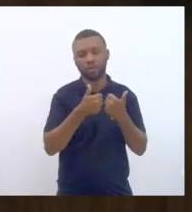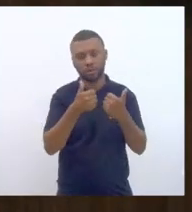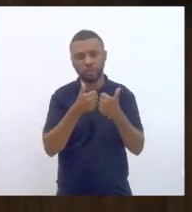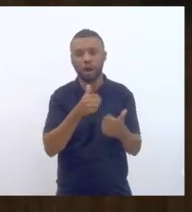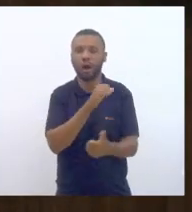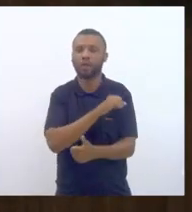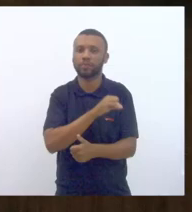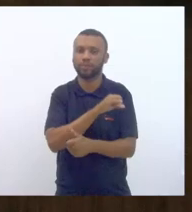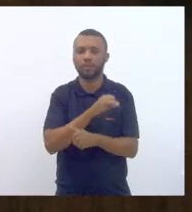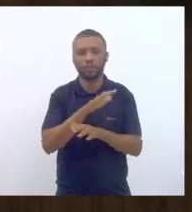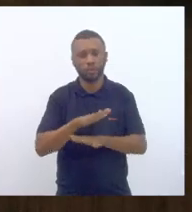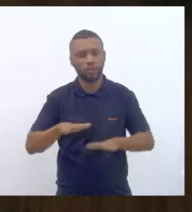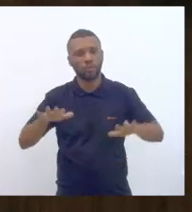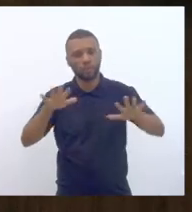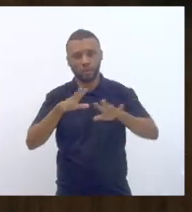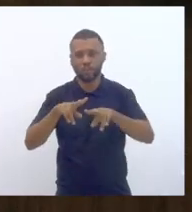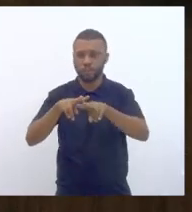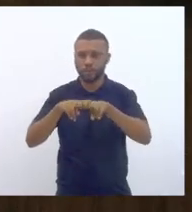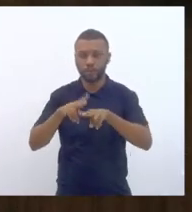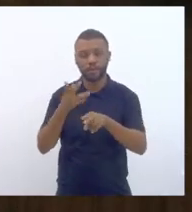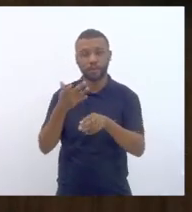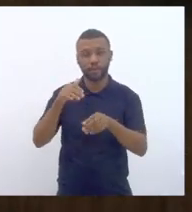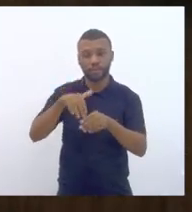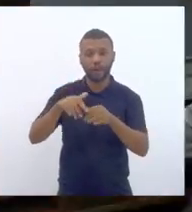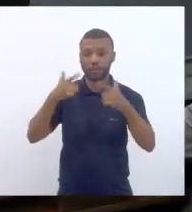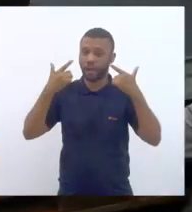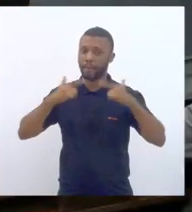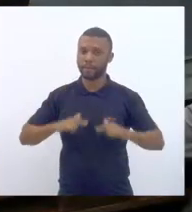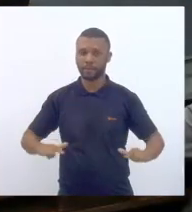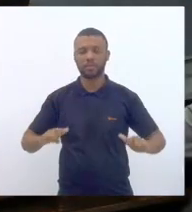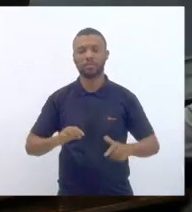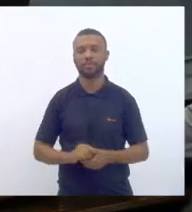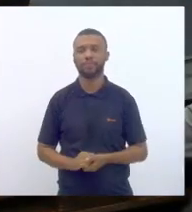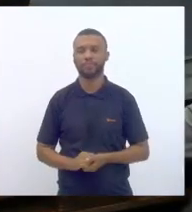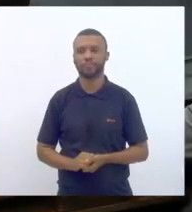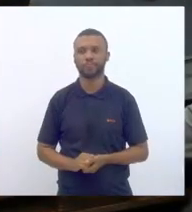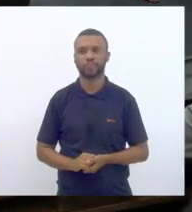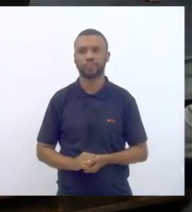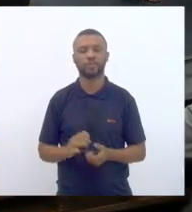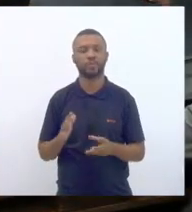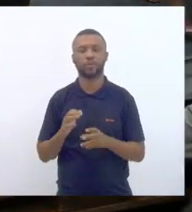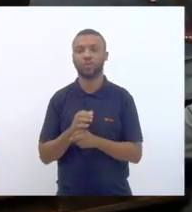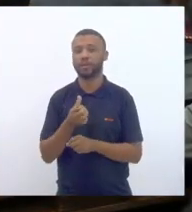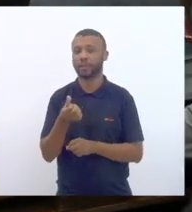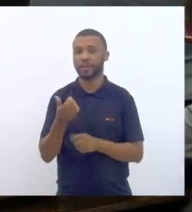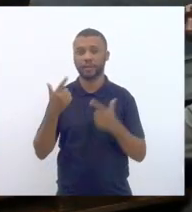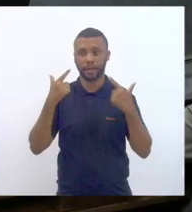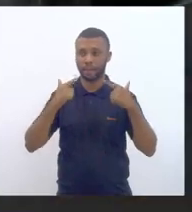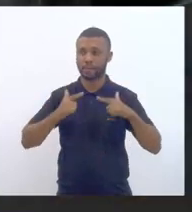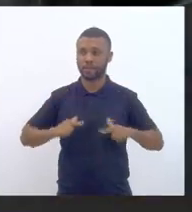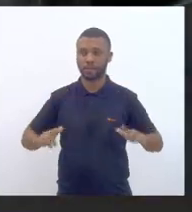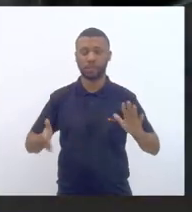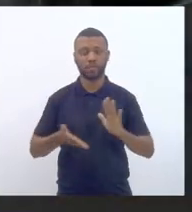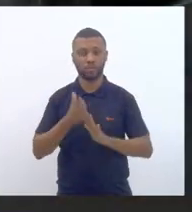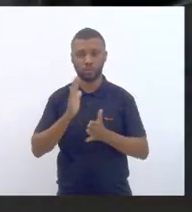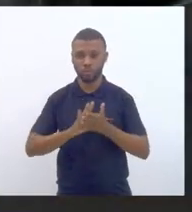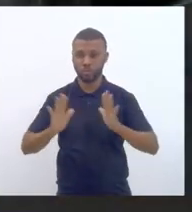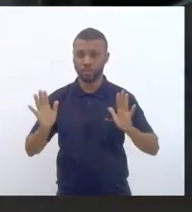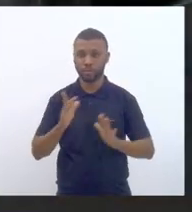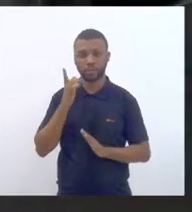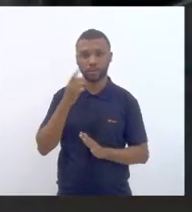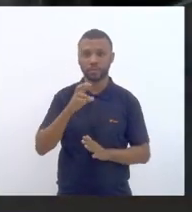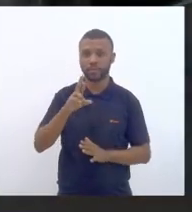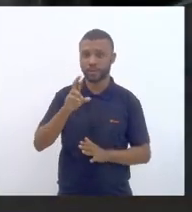Rio de Janeiro. Então, nesse sentido, fica a nossa abstenção. Abstenção 6. Deputado Renato